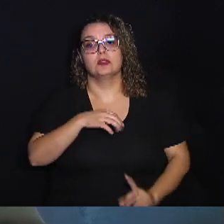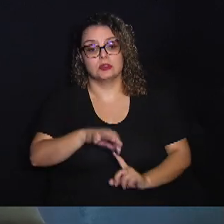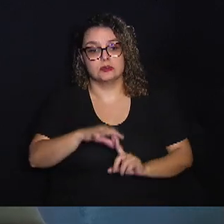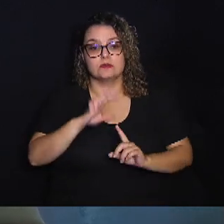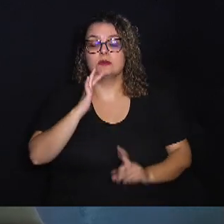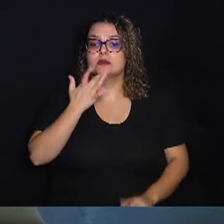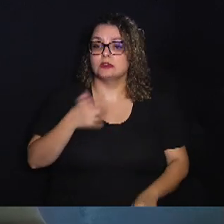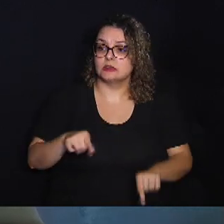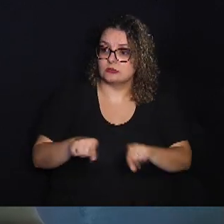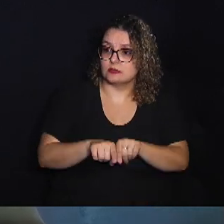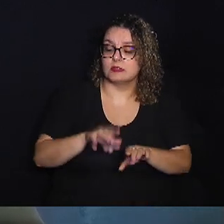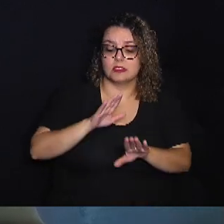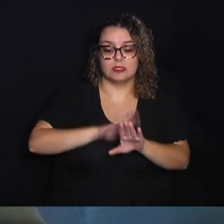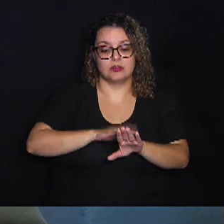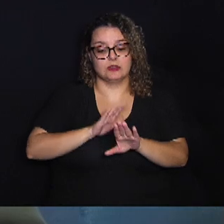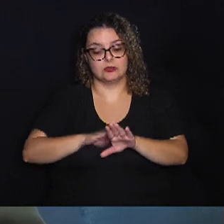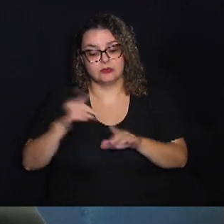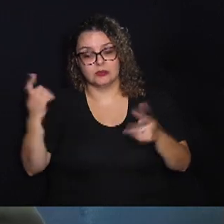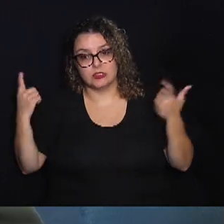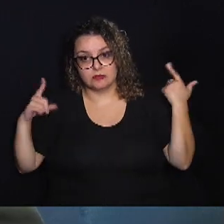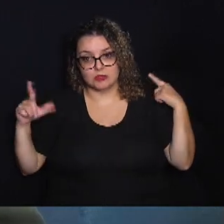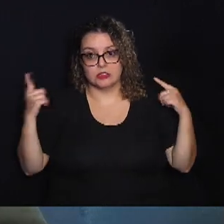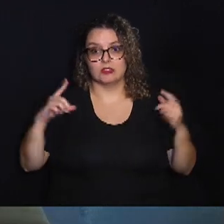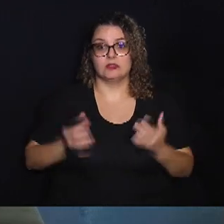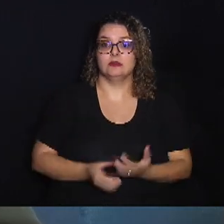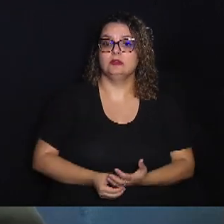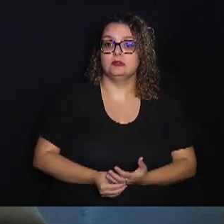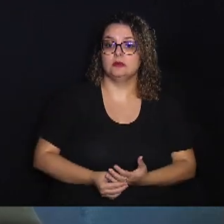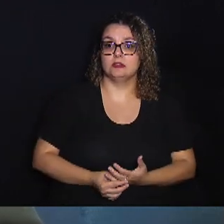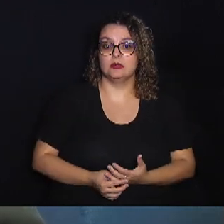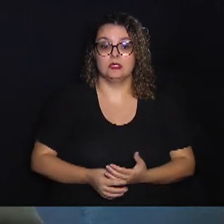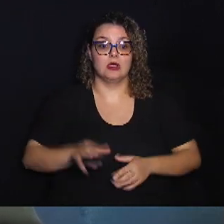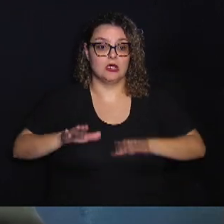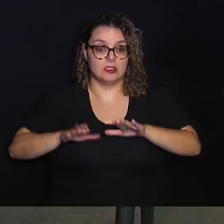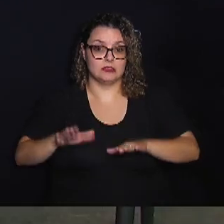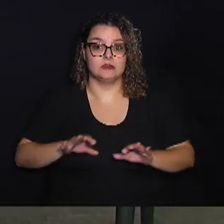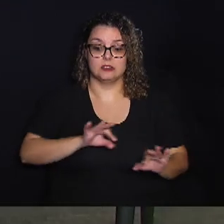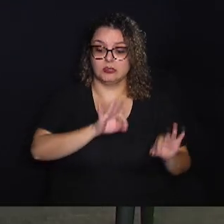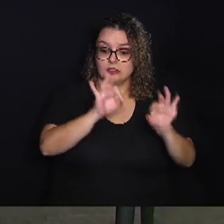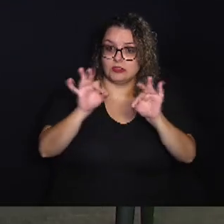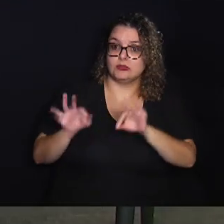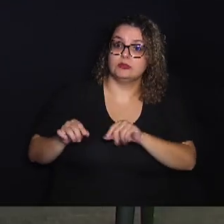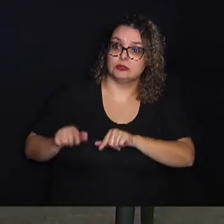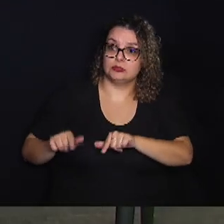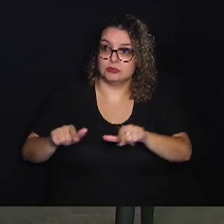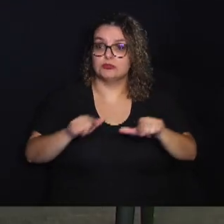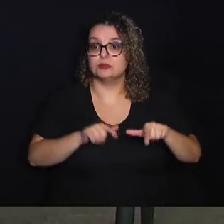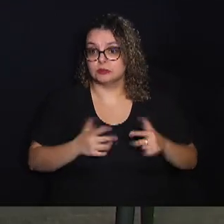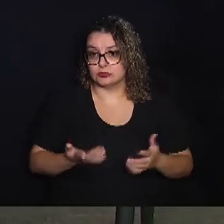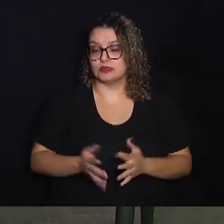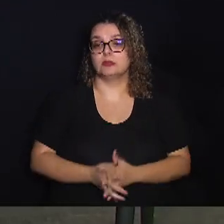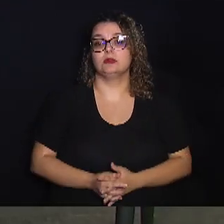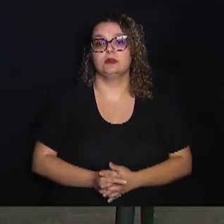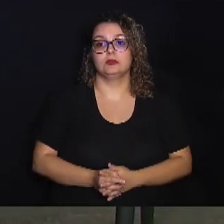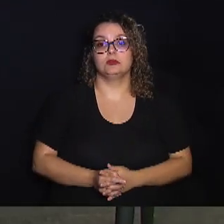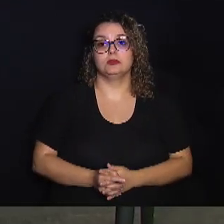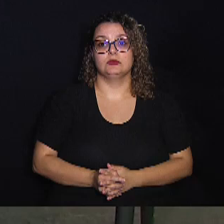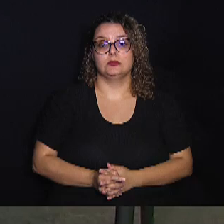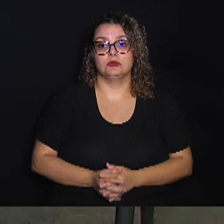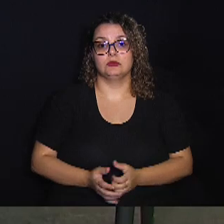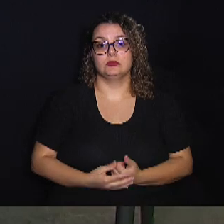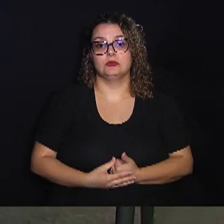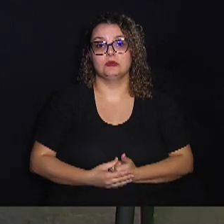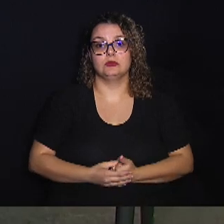também atividade de lazer. A gente também muitas vezes acompanha eles nos espaços, né? Assistindo